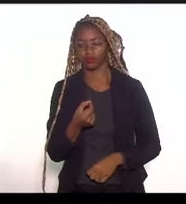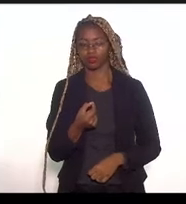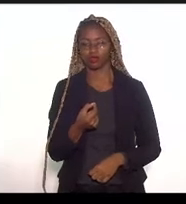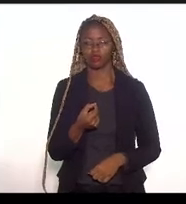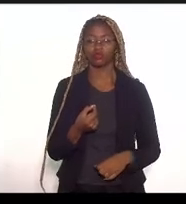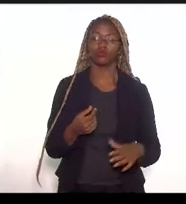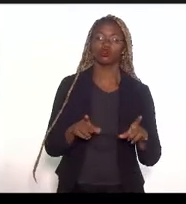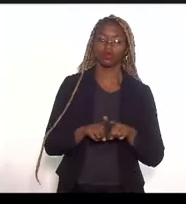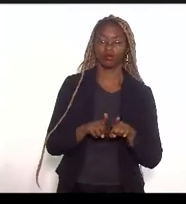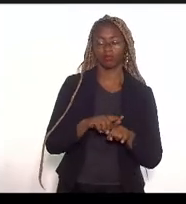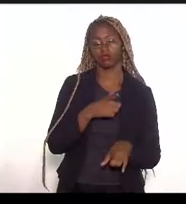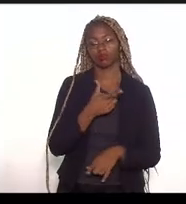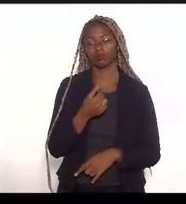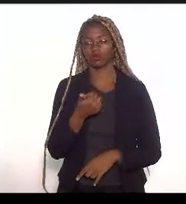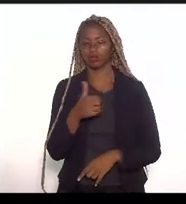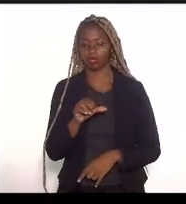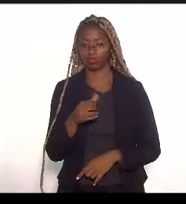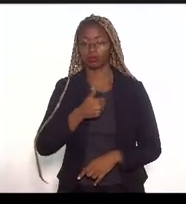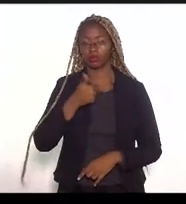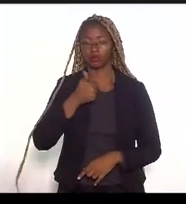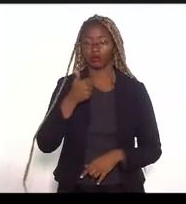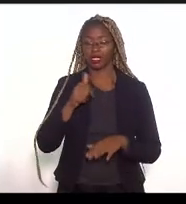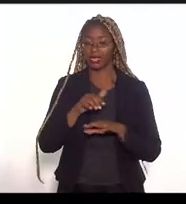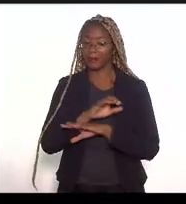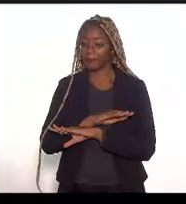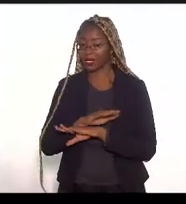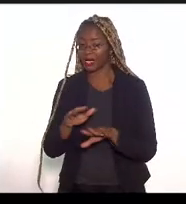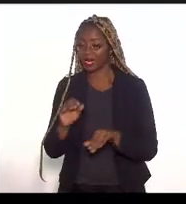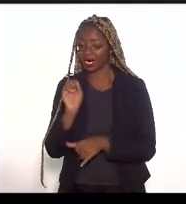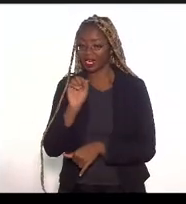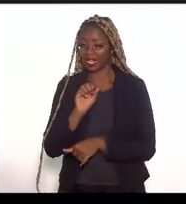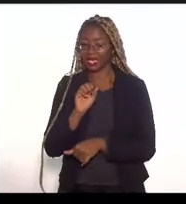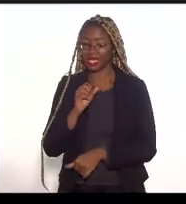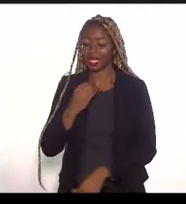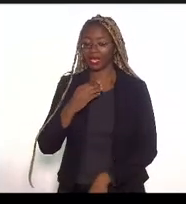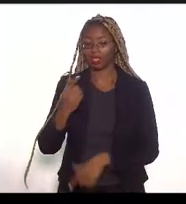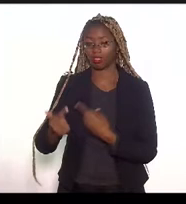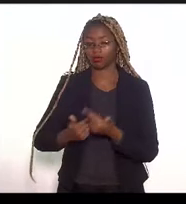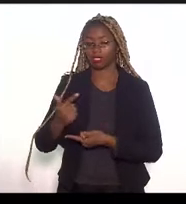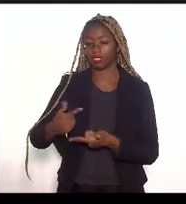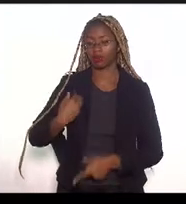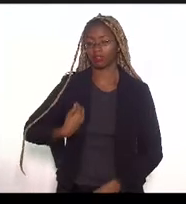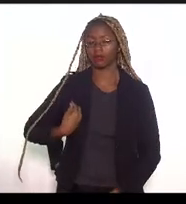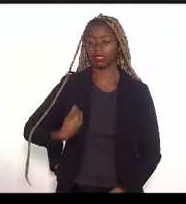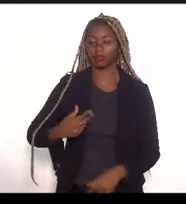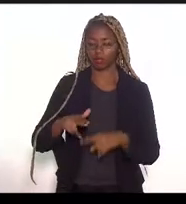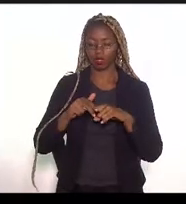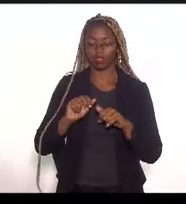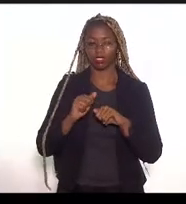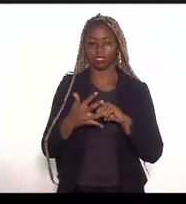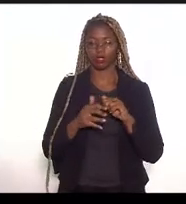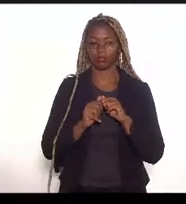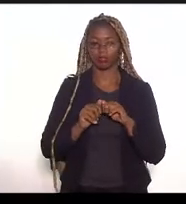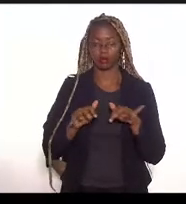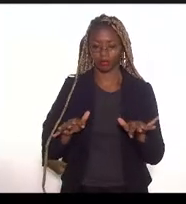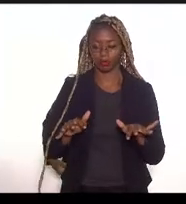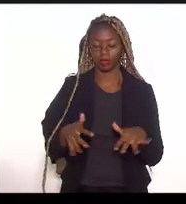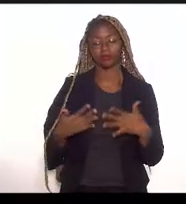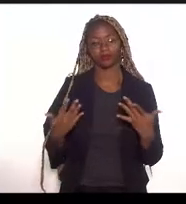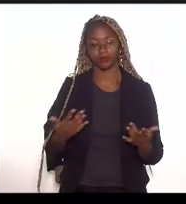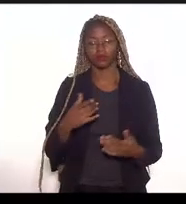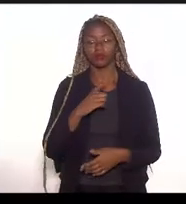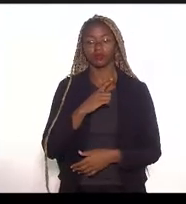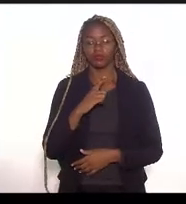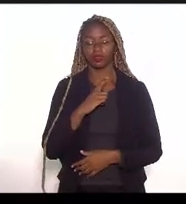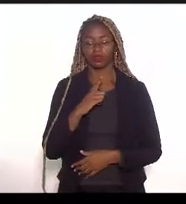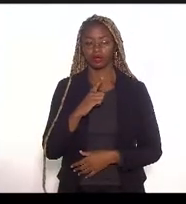2019-2020? Primeiro foi a suspensão das atividades presenciais em decorrência da pandemia. Tivemos